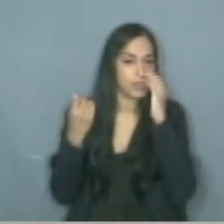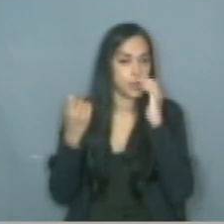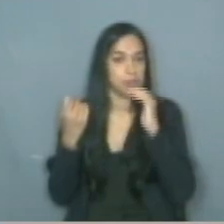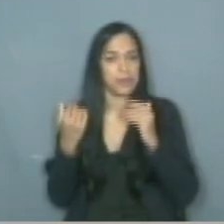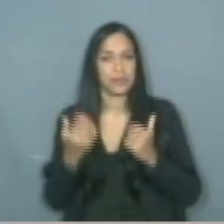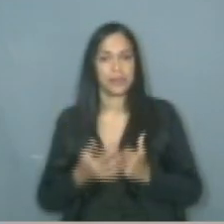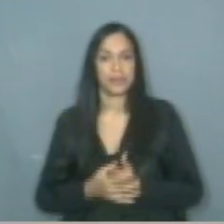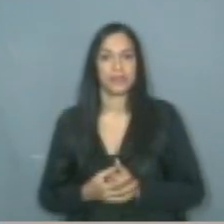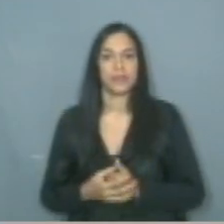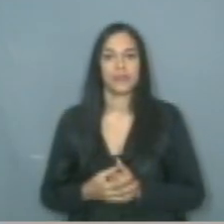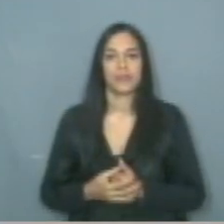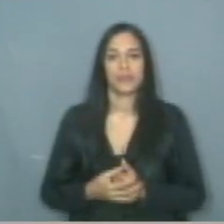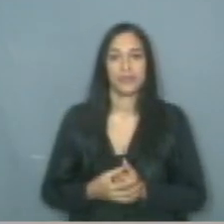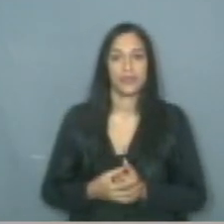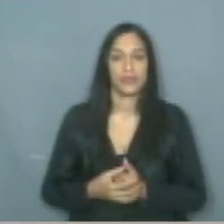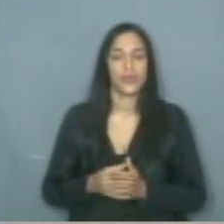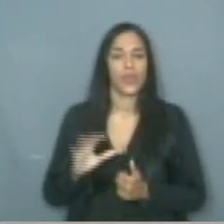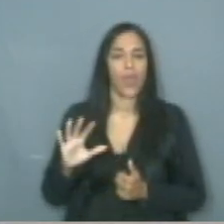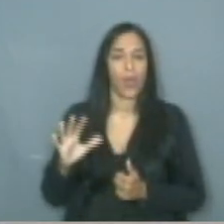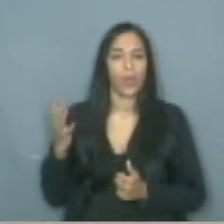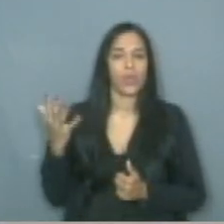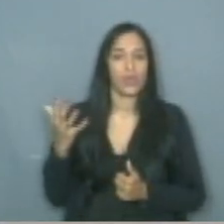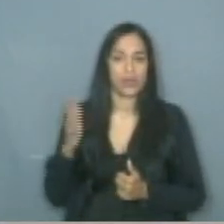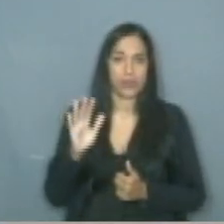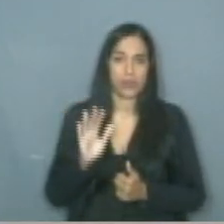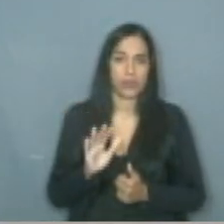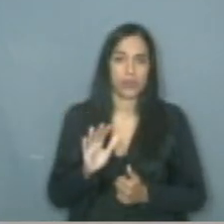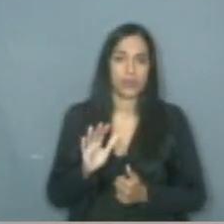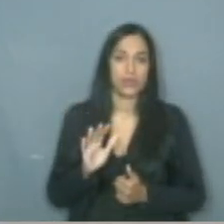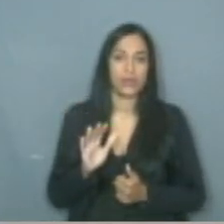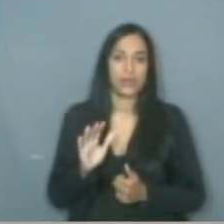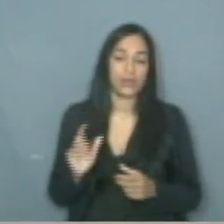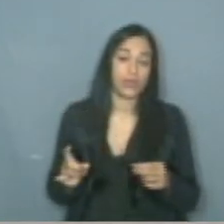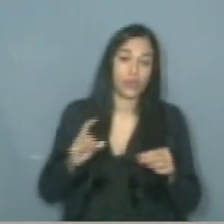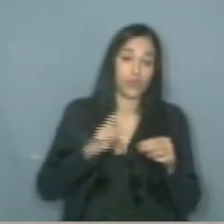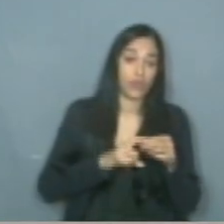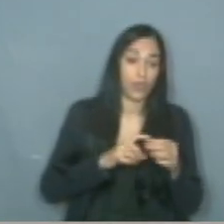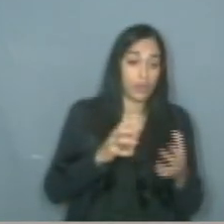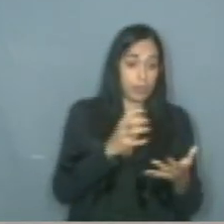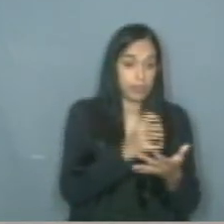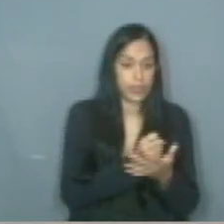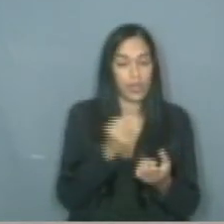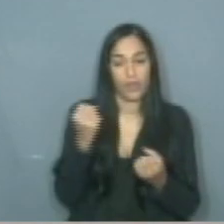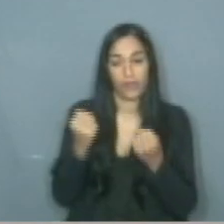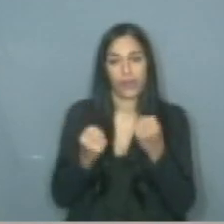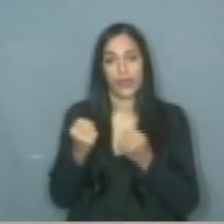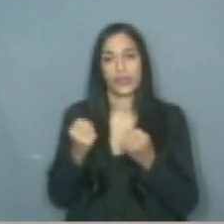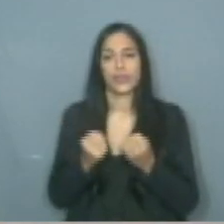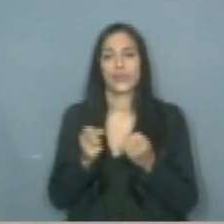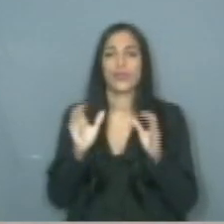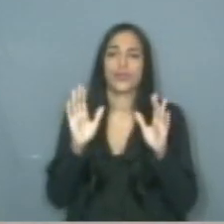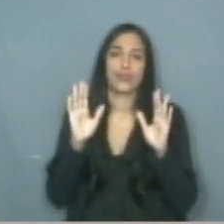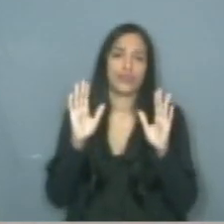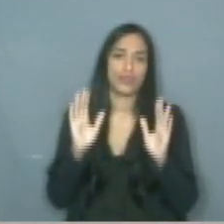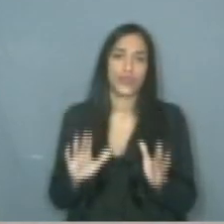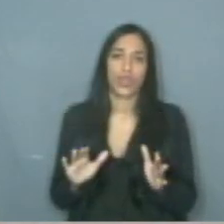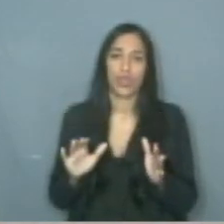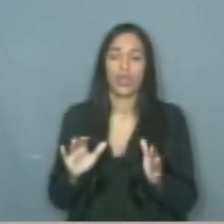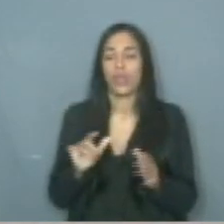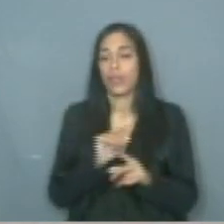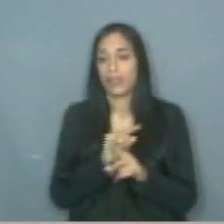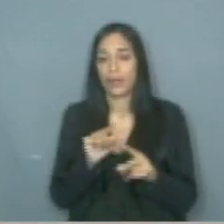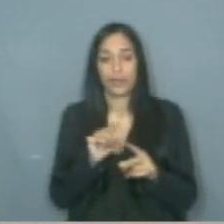descuido. E aí o que acontece? Quando retorna para buscar o veículo já não está mais